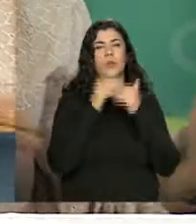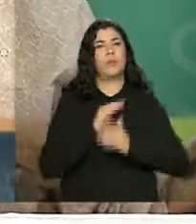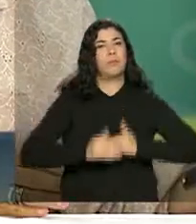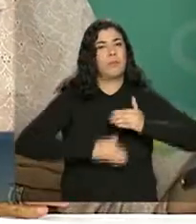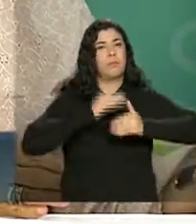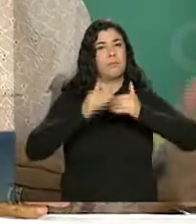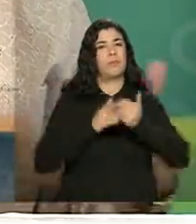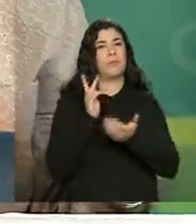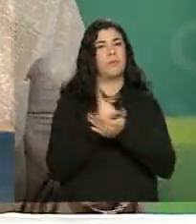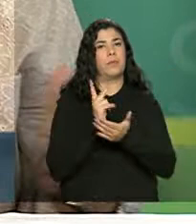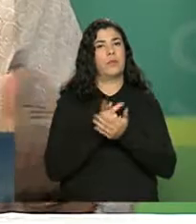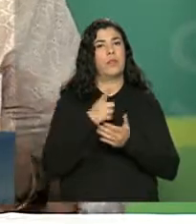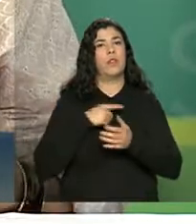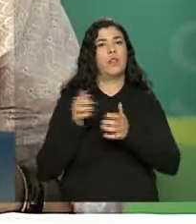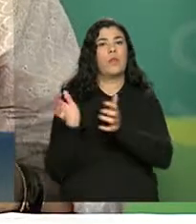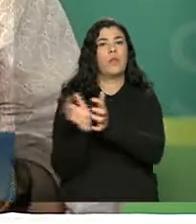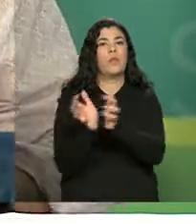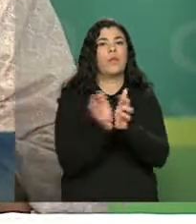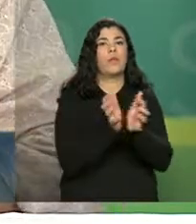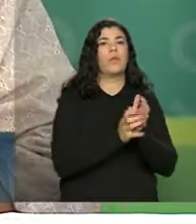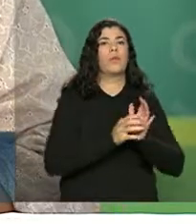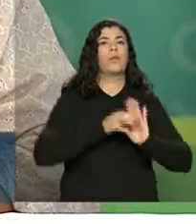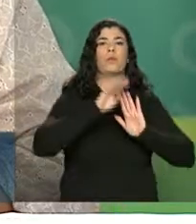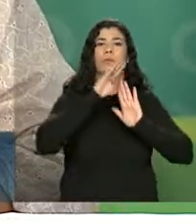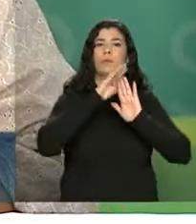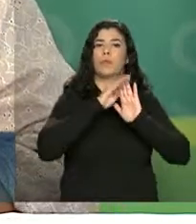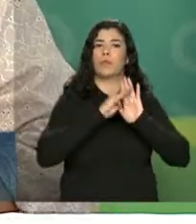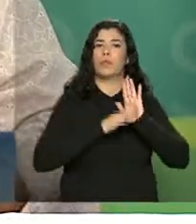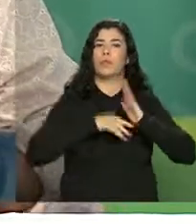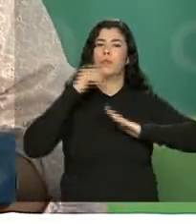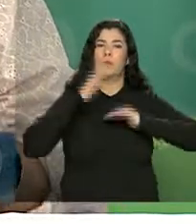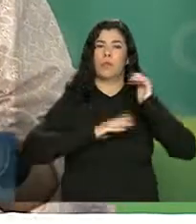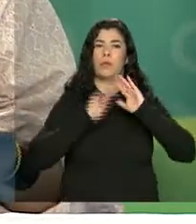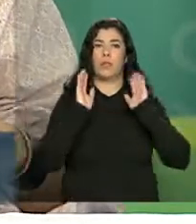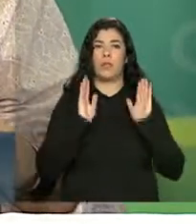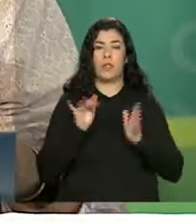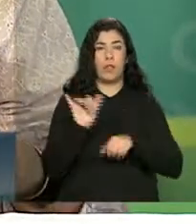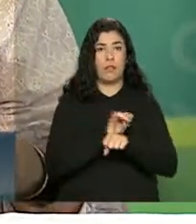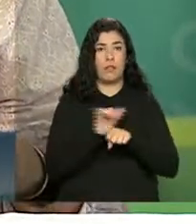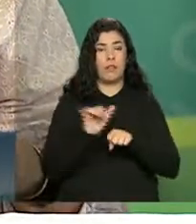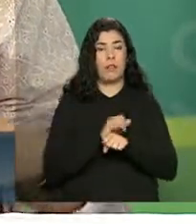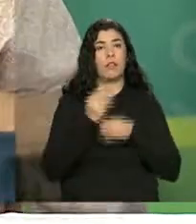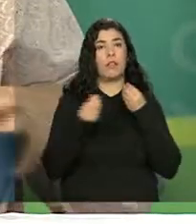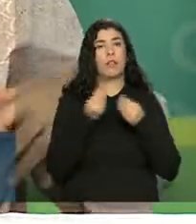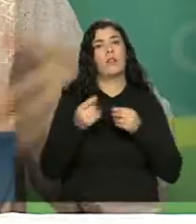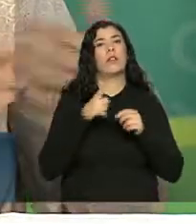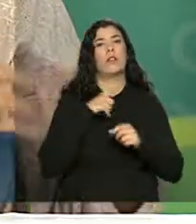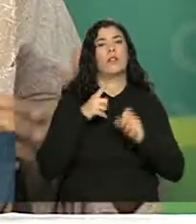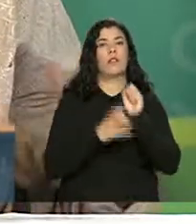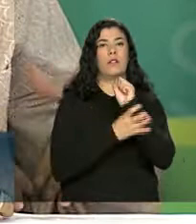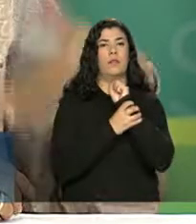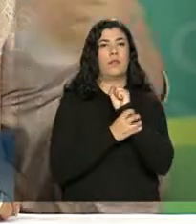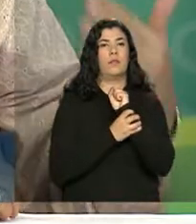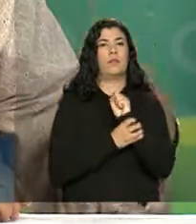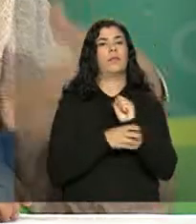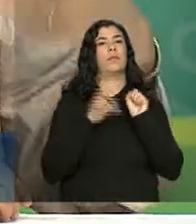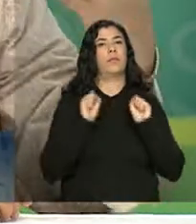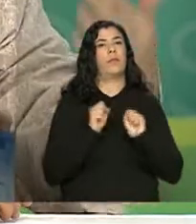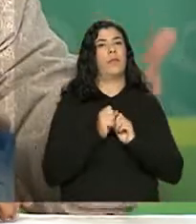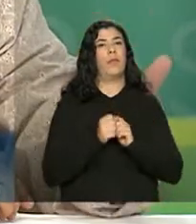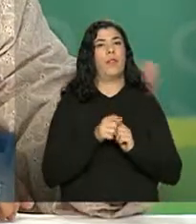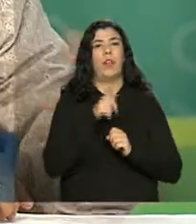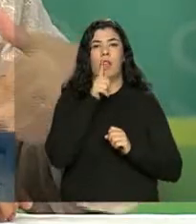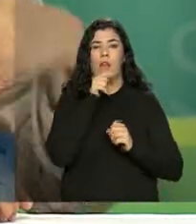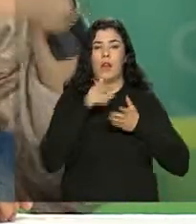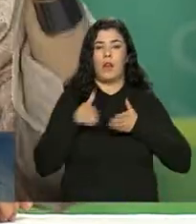progressivamente foi feito um conjunto de medidas Estação nos colocamos em prática para segurar a que essa água o Rio de